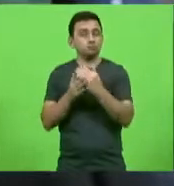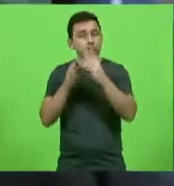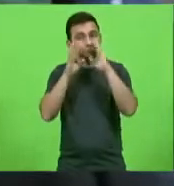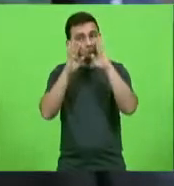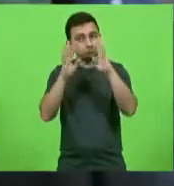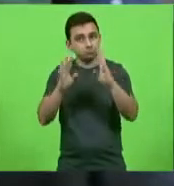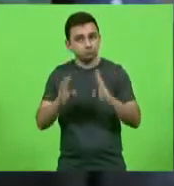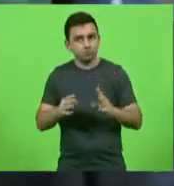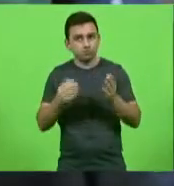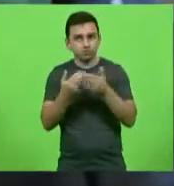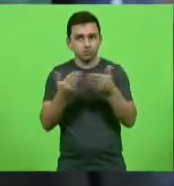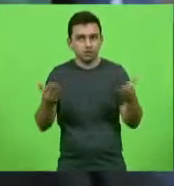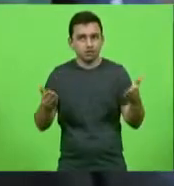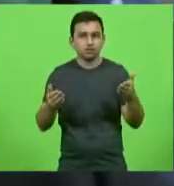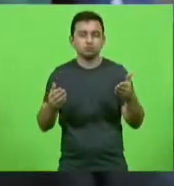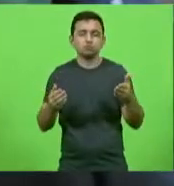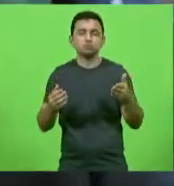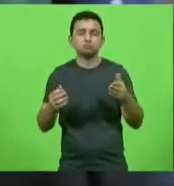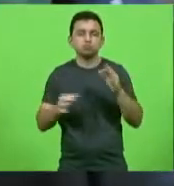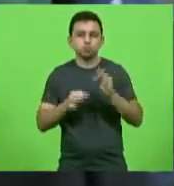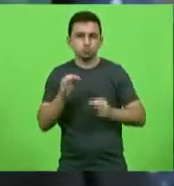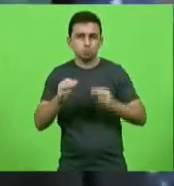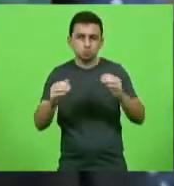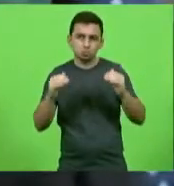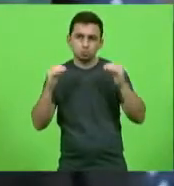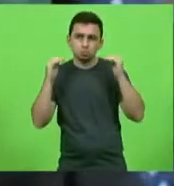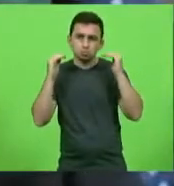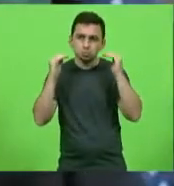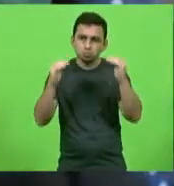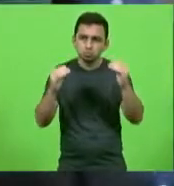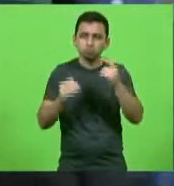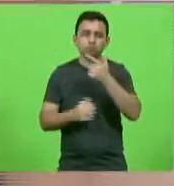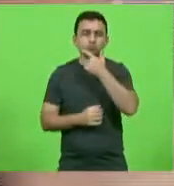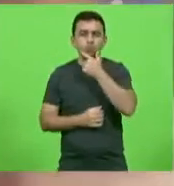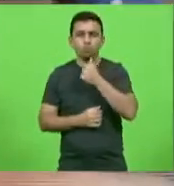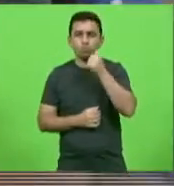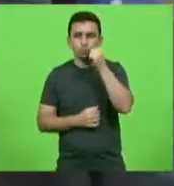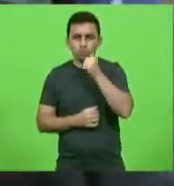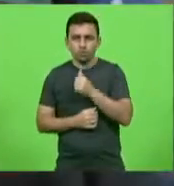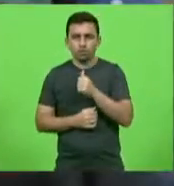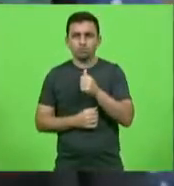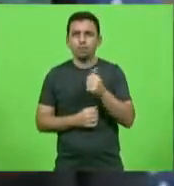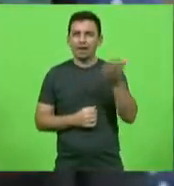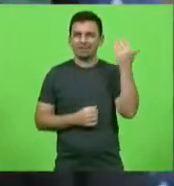de todas as senhoras desembargadoras e demais senhores julgadores.